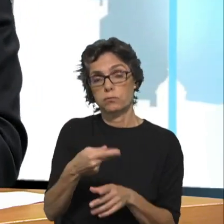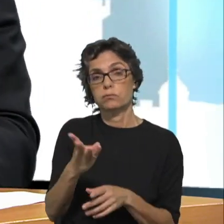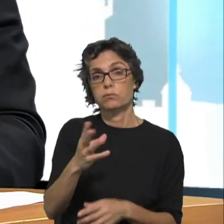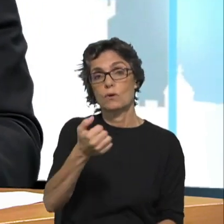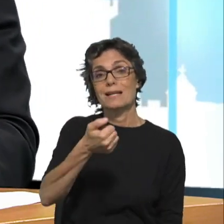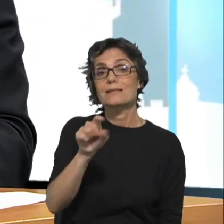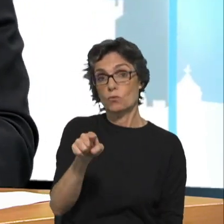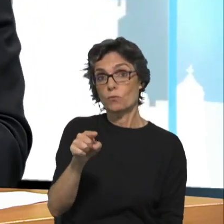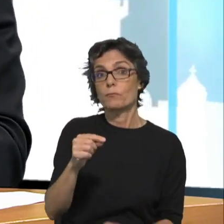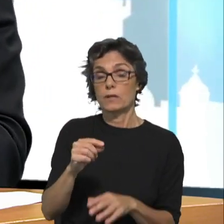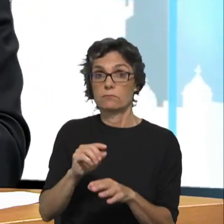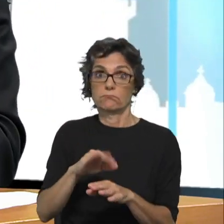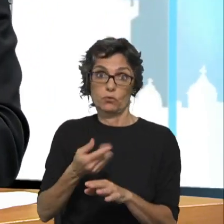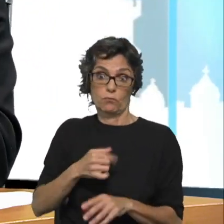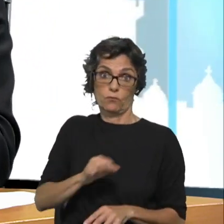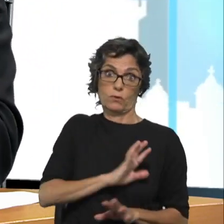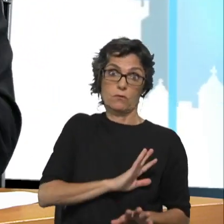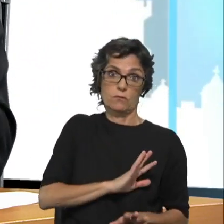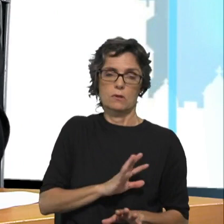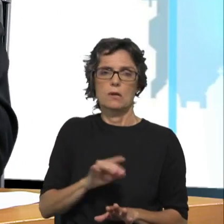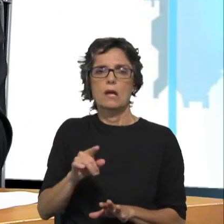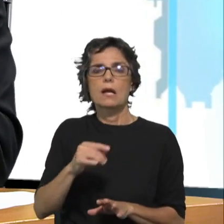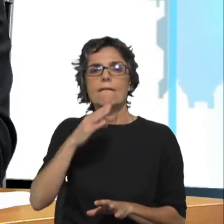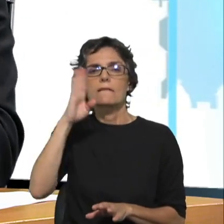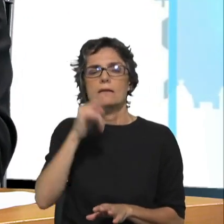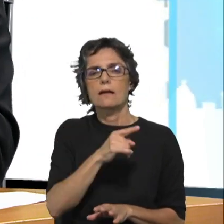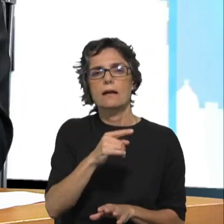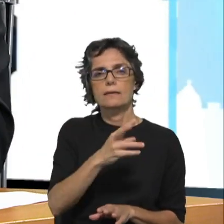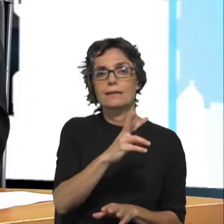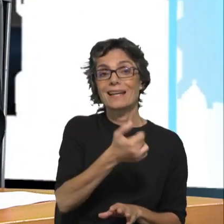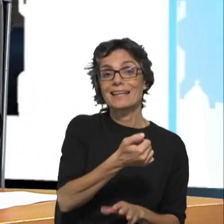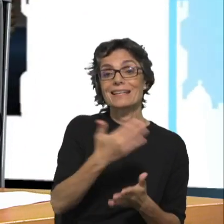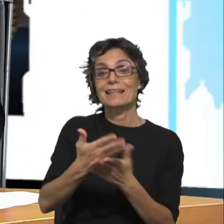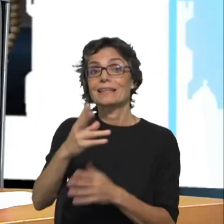que tinha idades entre os 15 e os 34, e portanto